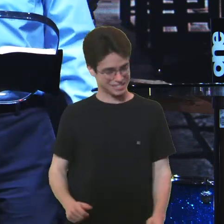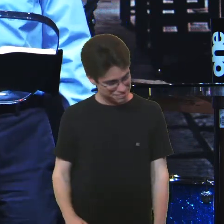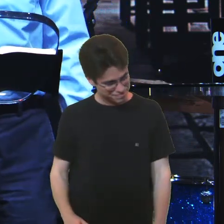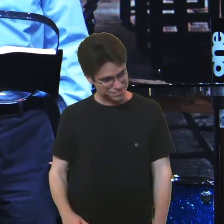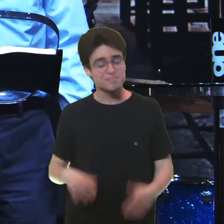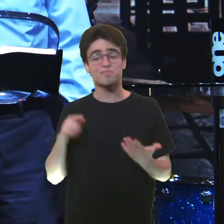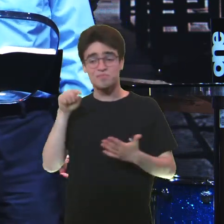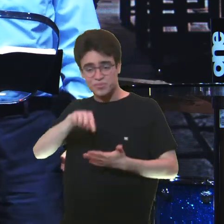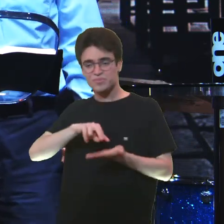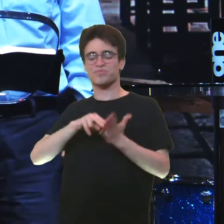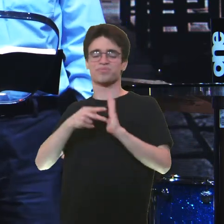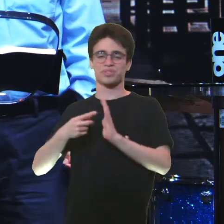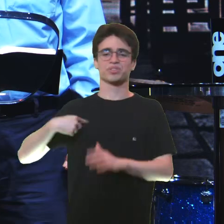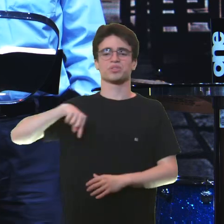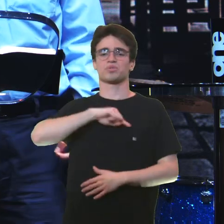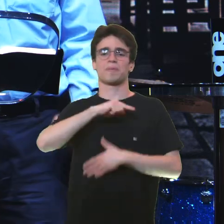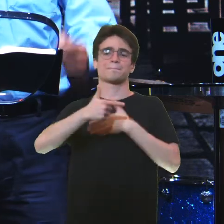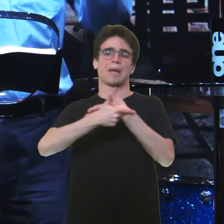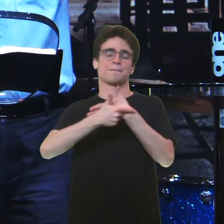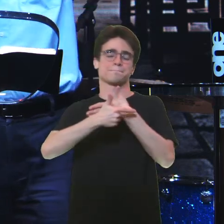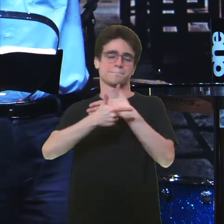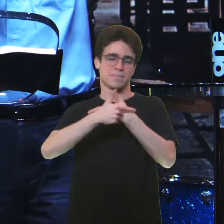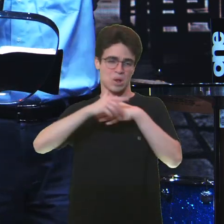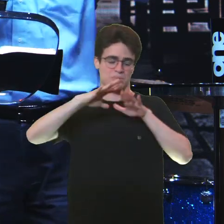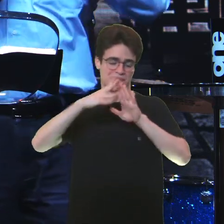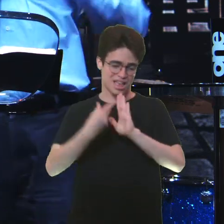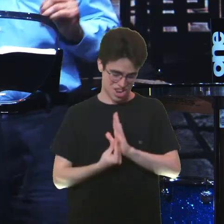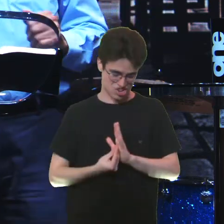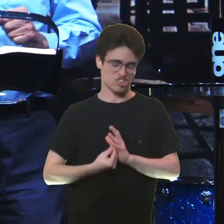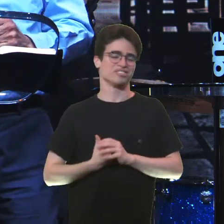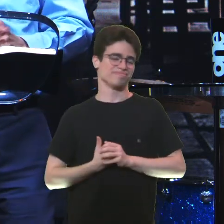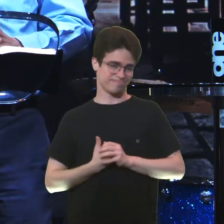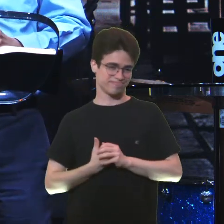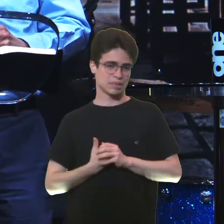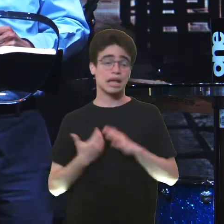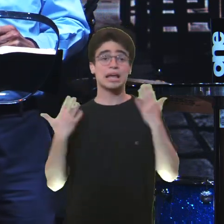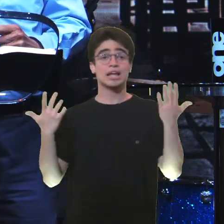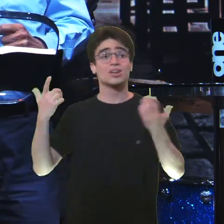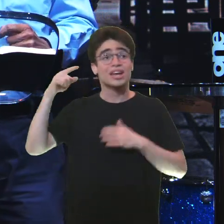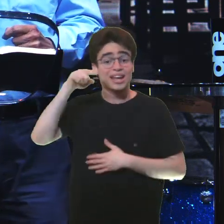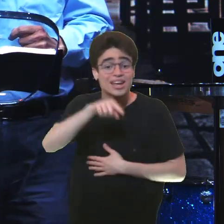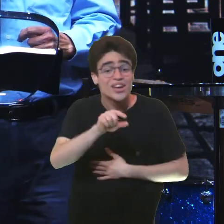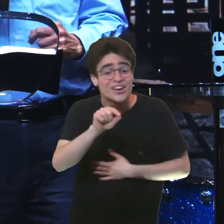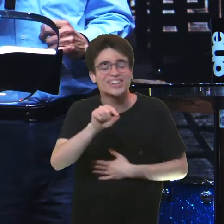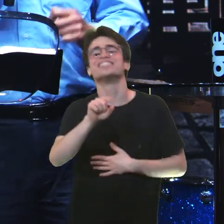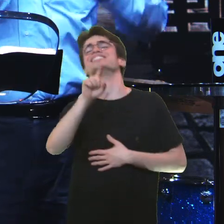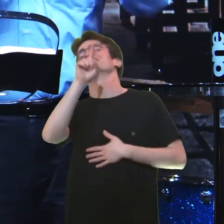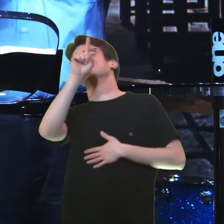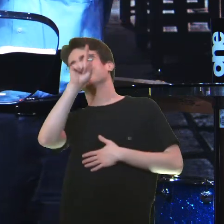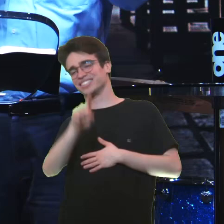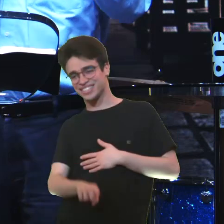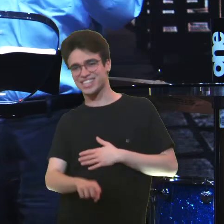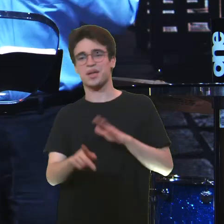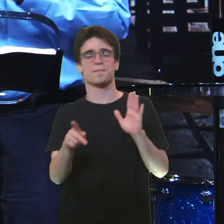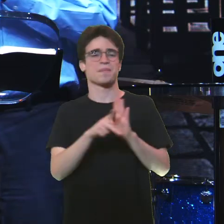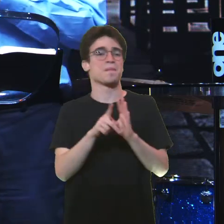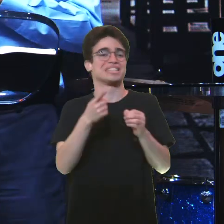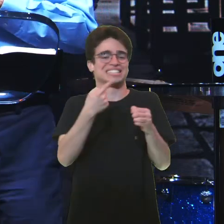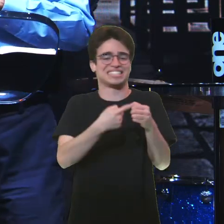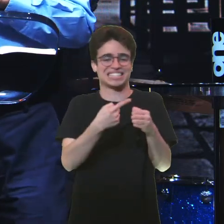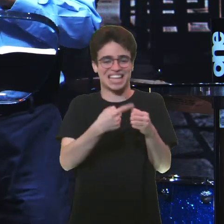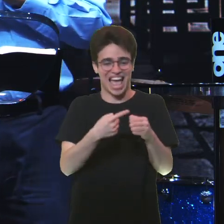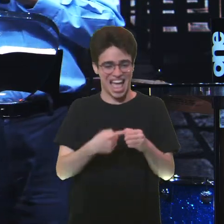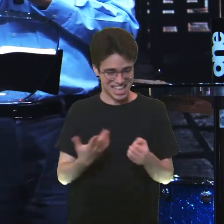como E iglesia. essa é nossa tarefa como igreja. Y ahí es donde está la ciudad. E aí é onde entra a cidade. La ciudad nos espera.